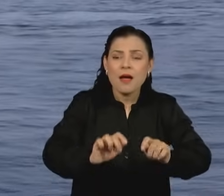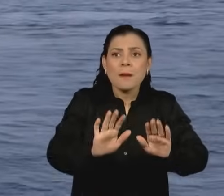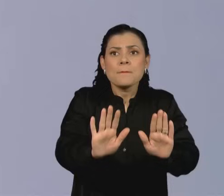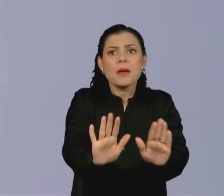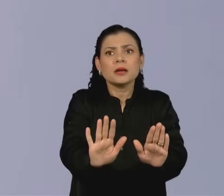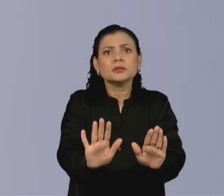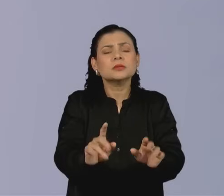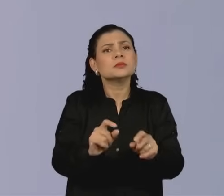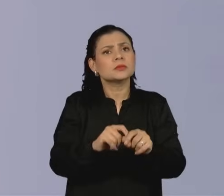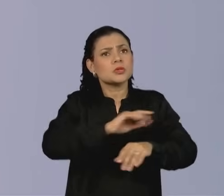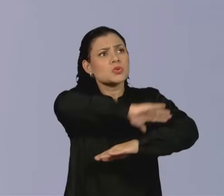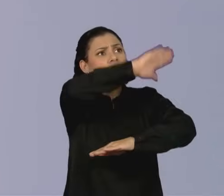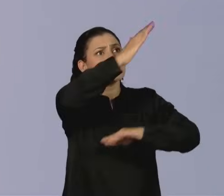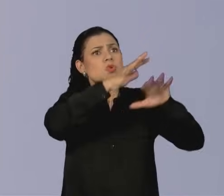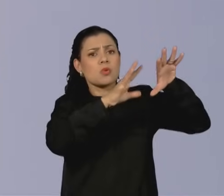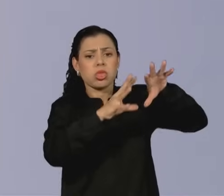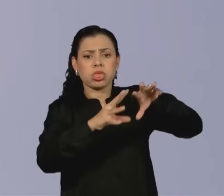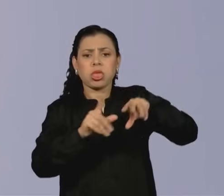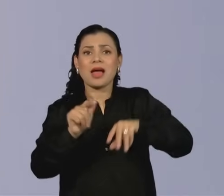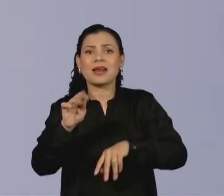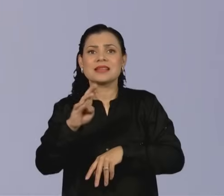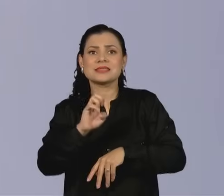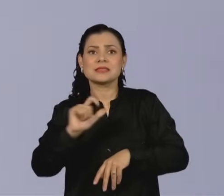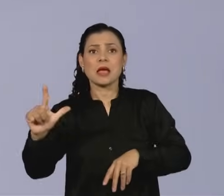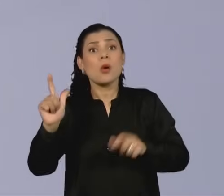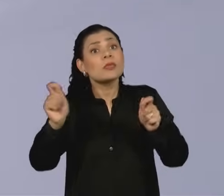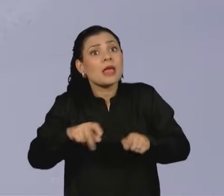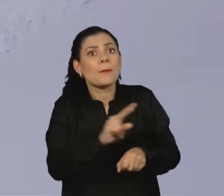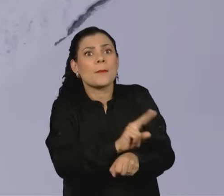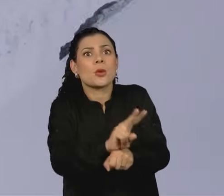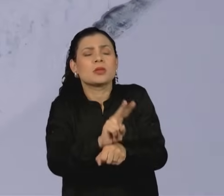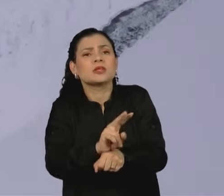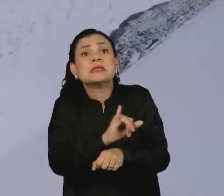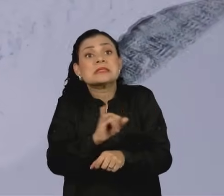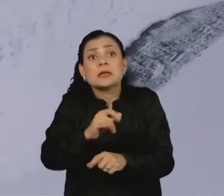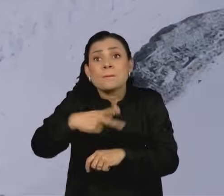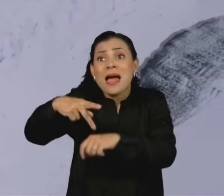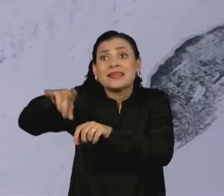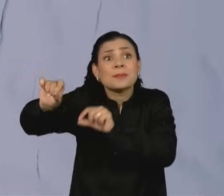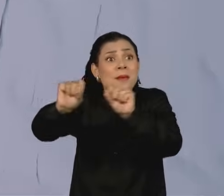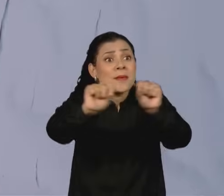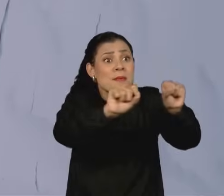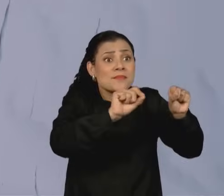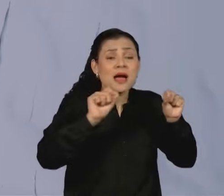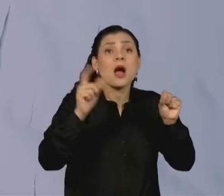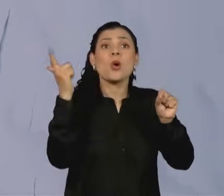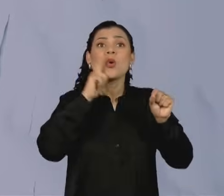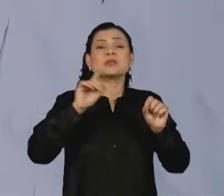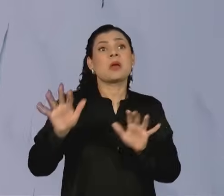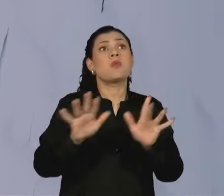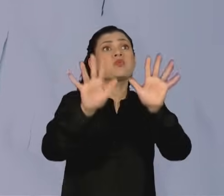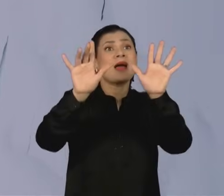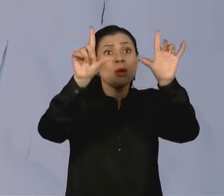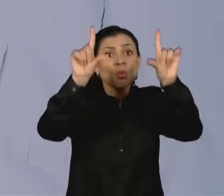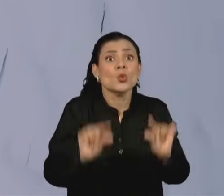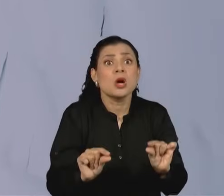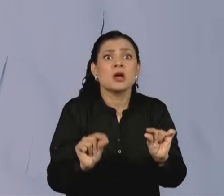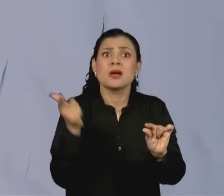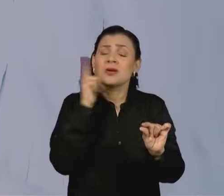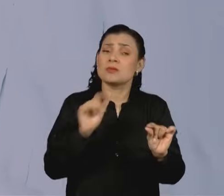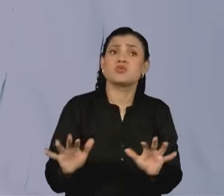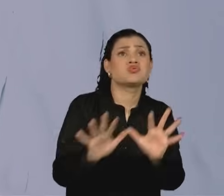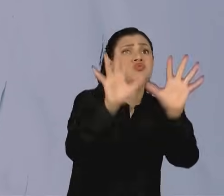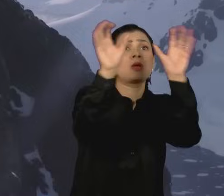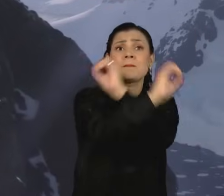metade do gelo glacial poderá ser preservado se os países reduzirem de fato as emissões globais de gases de